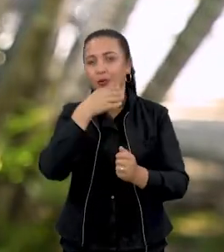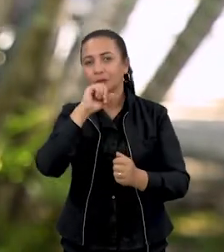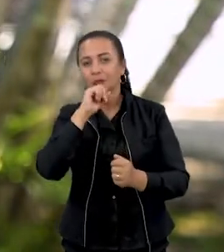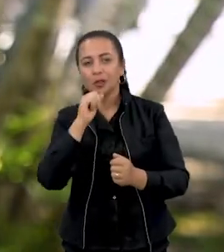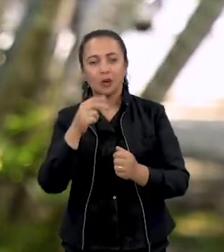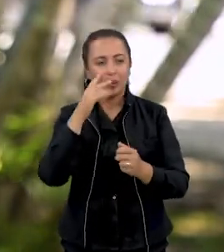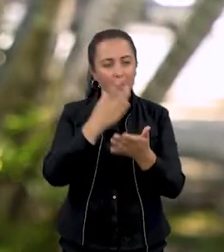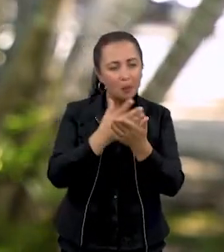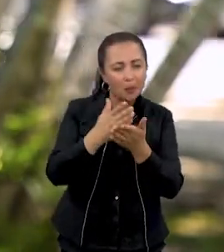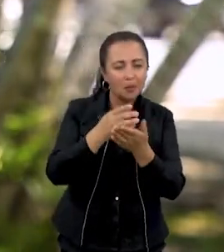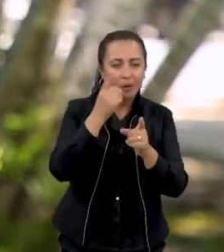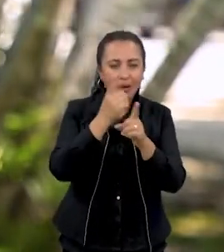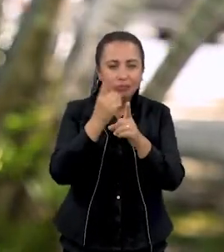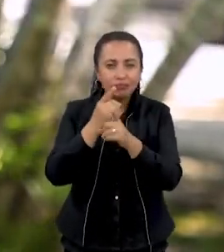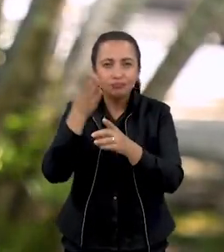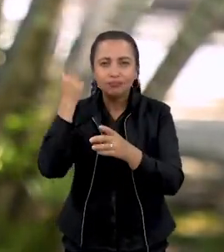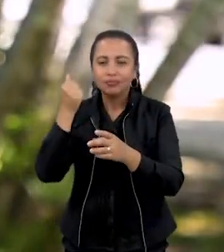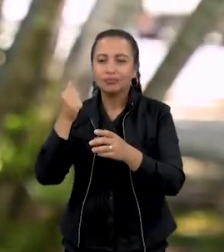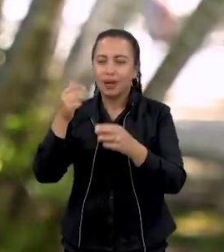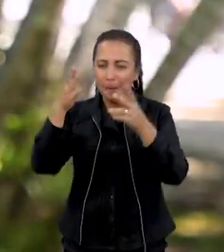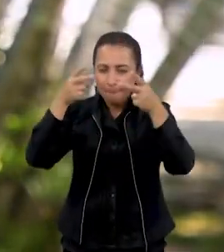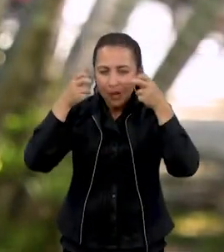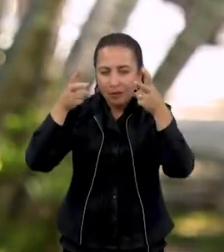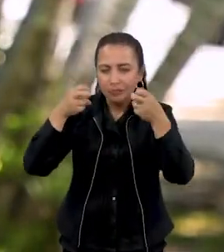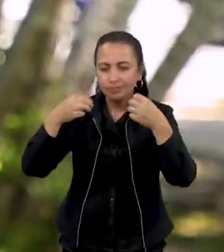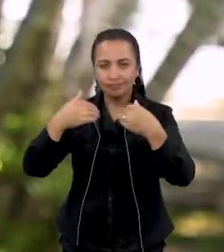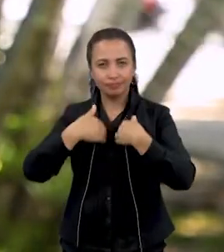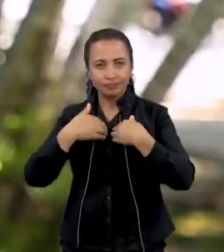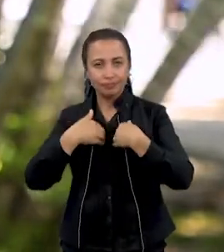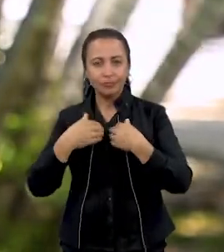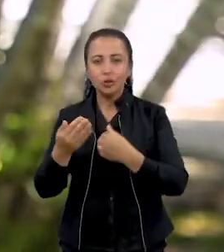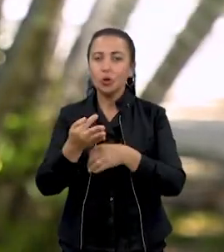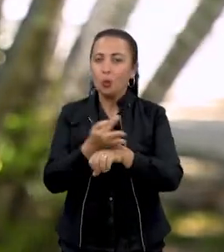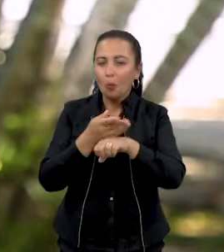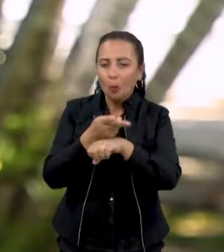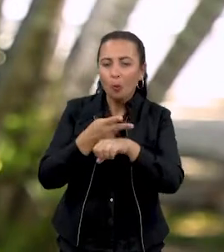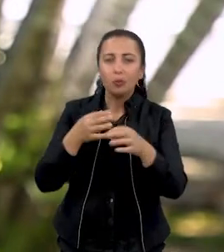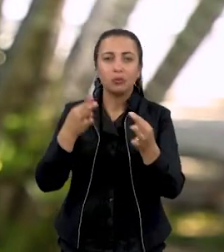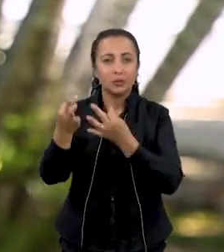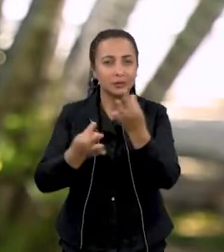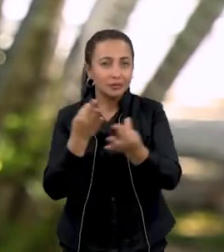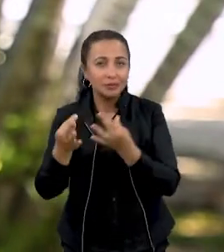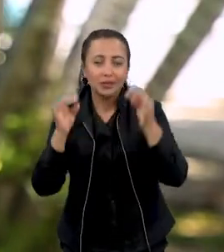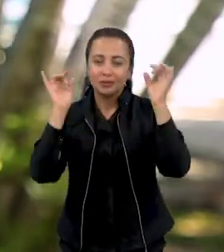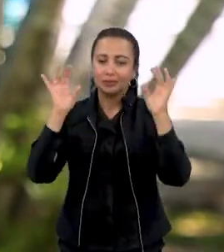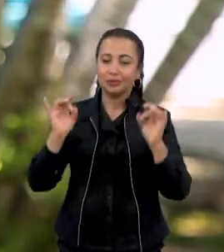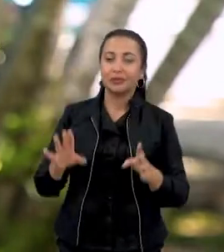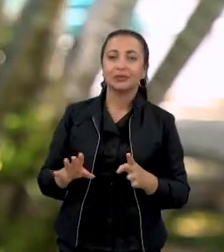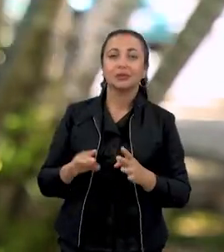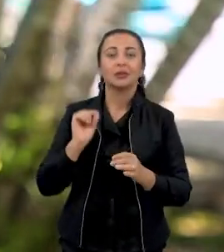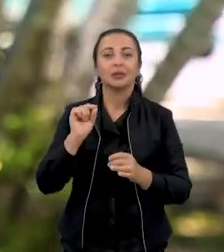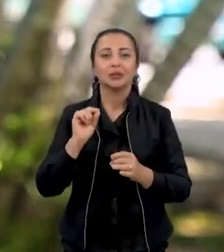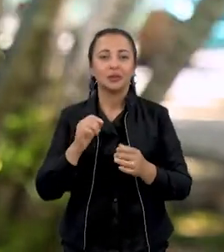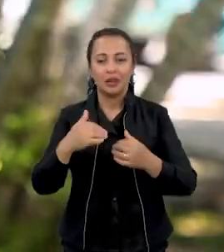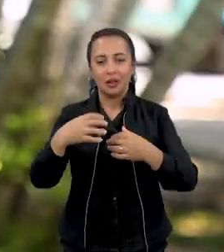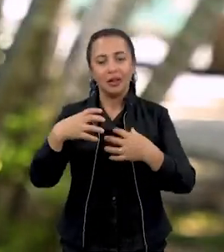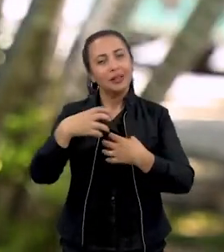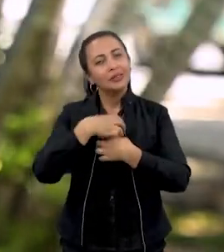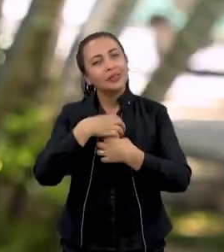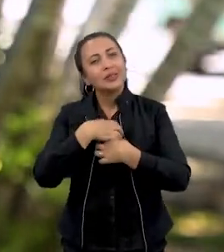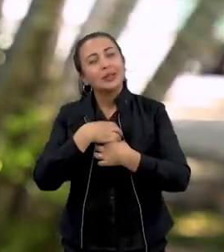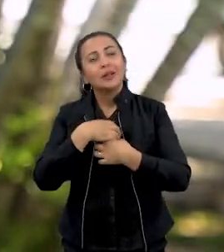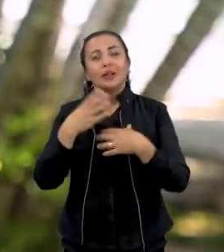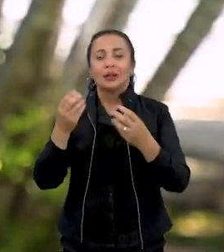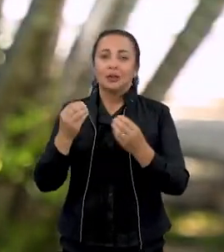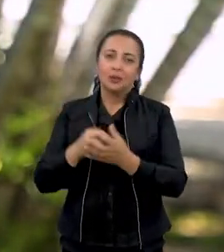pais deles começarem a descobrir a questão do autismo, né? Procurar tratamento, procurar especialistas. E isso foi algo que me